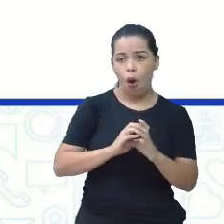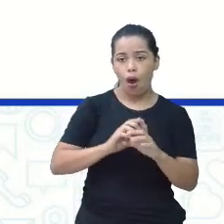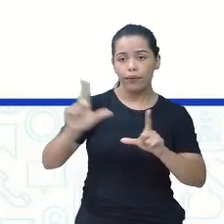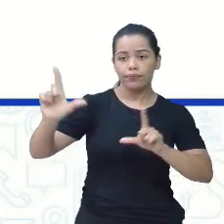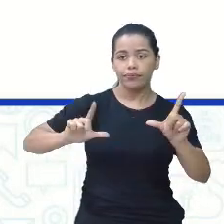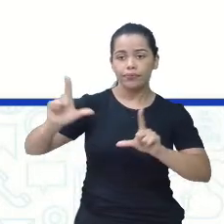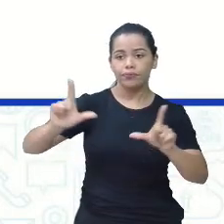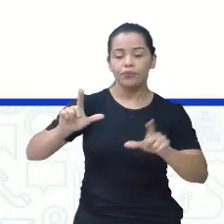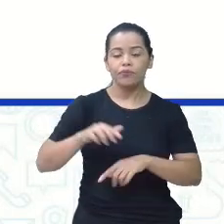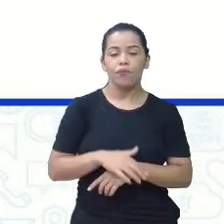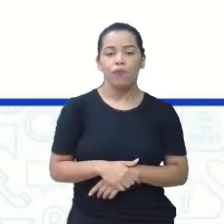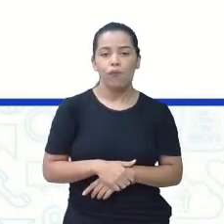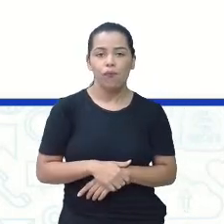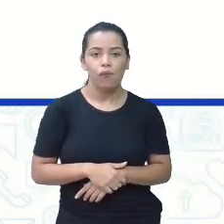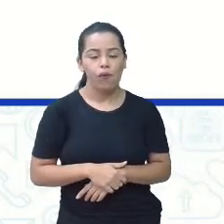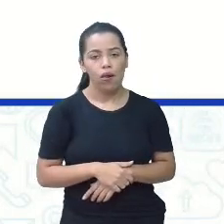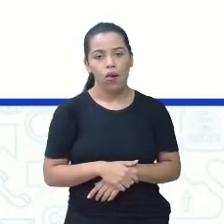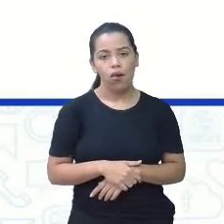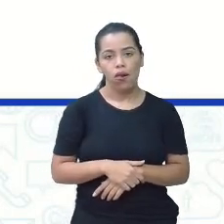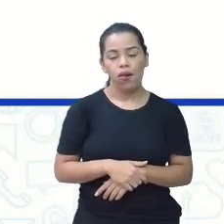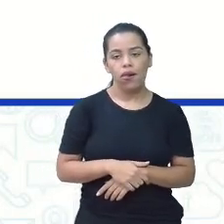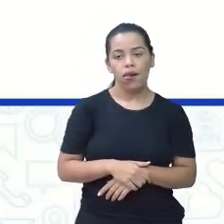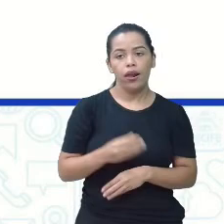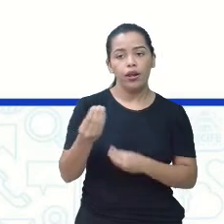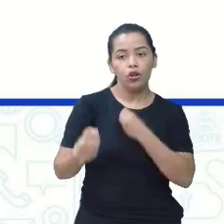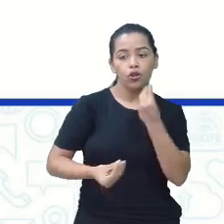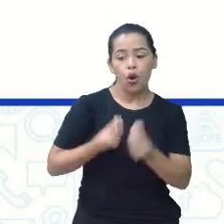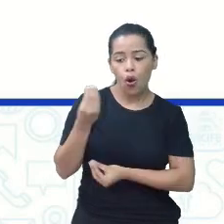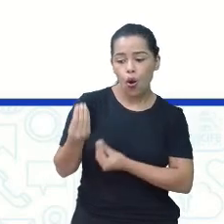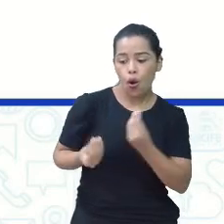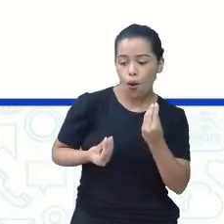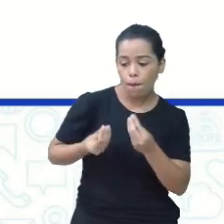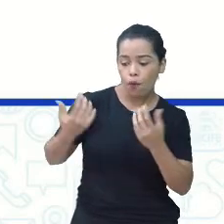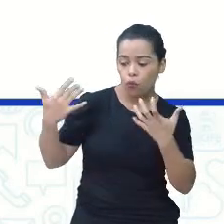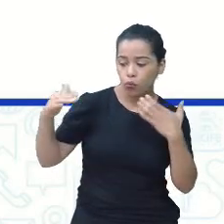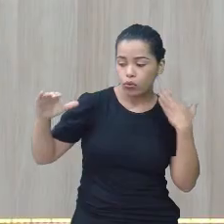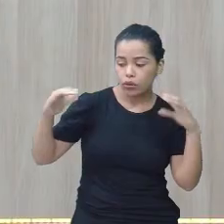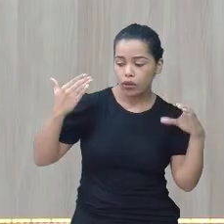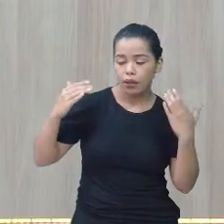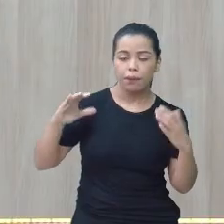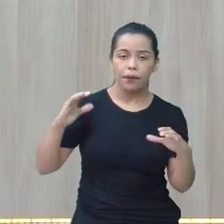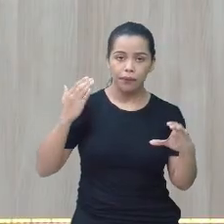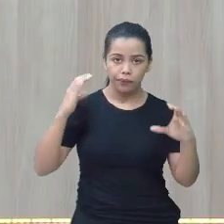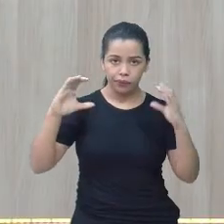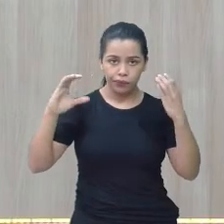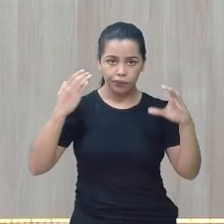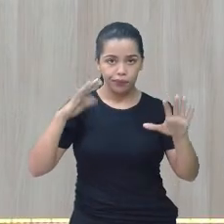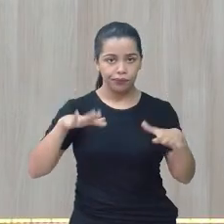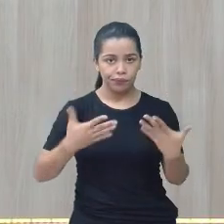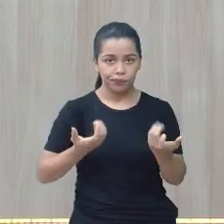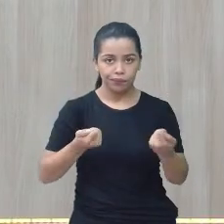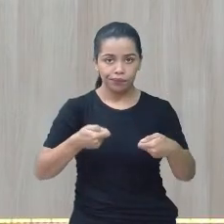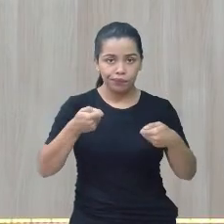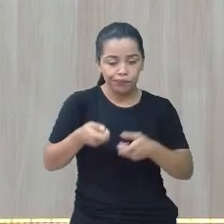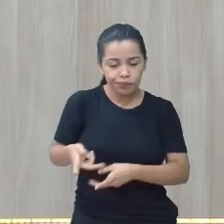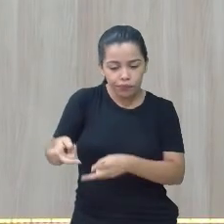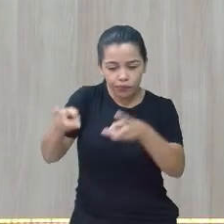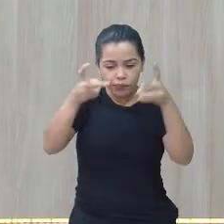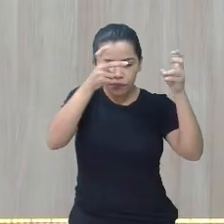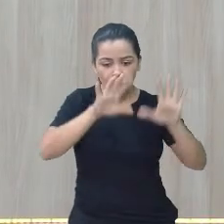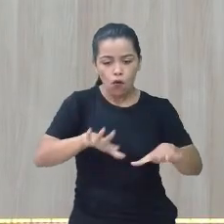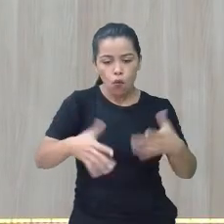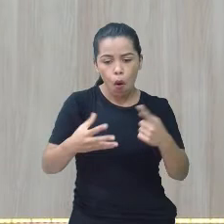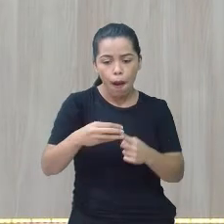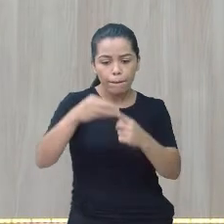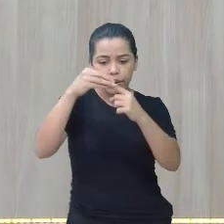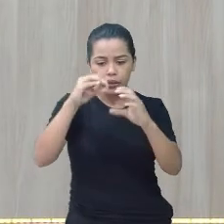do tempo. Então, quando a gente fala da previsão do tempo, a gente fala muitas vezes de você tentar identificar quais são as principais características que